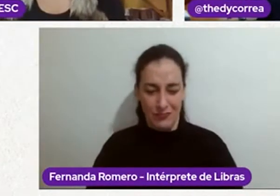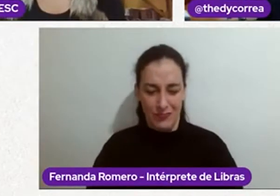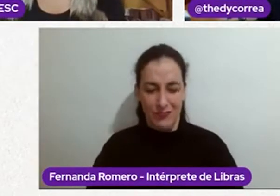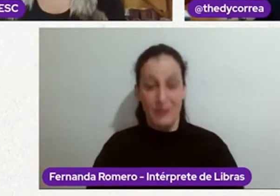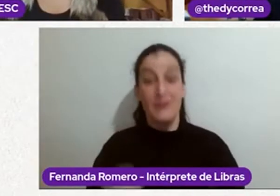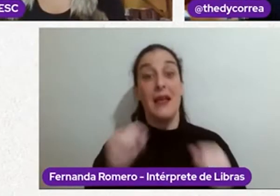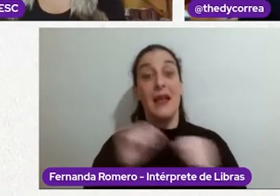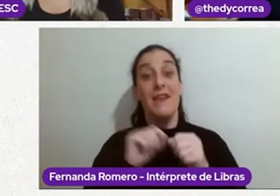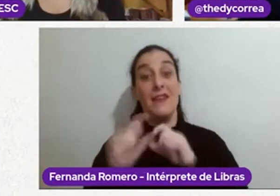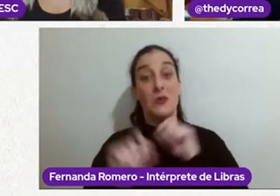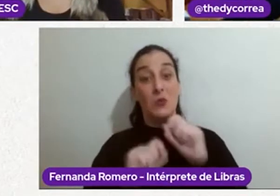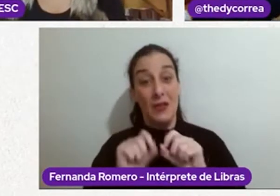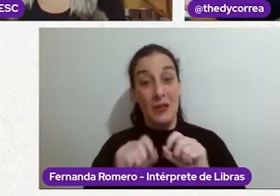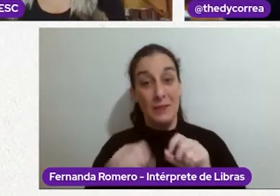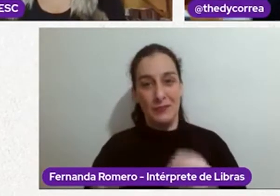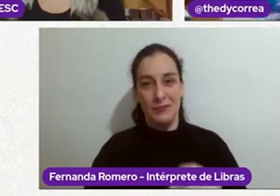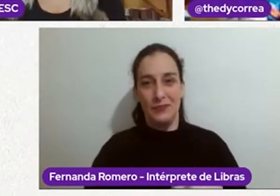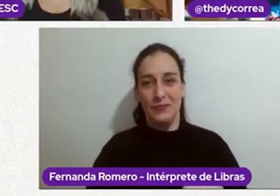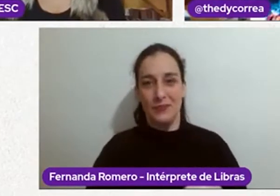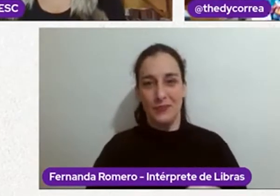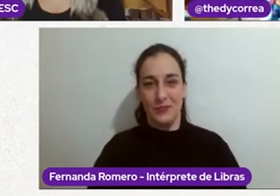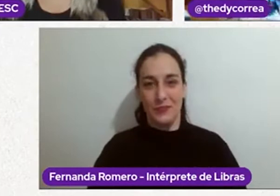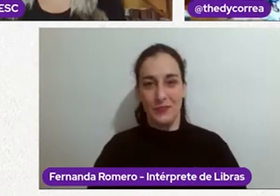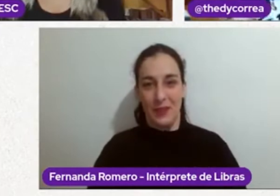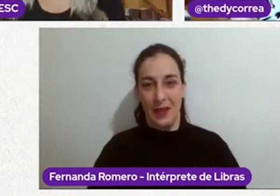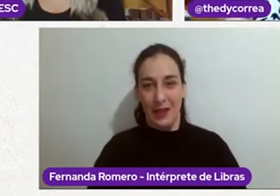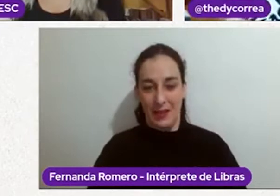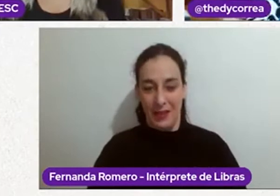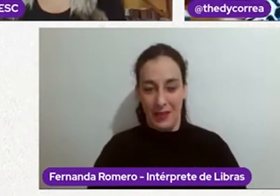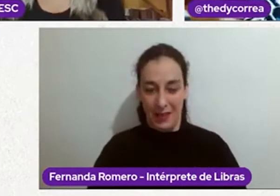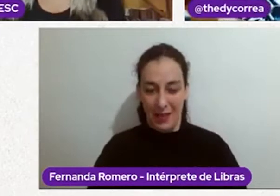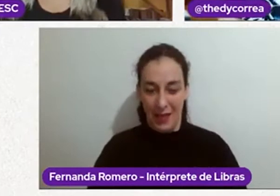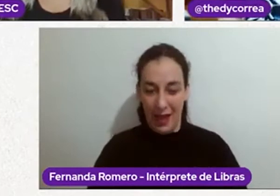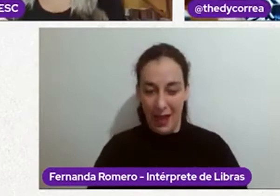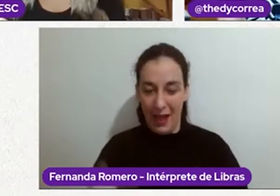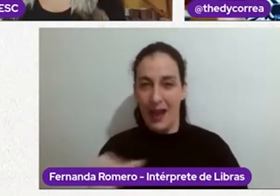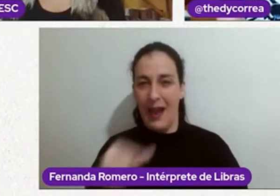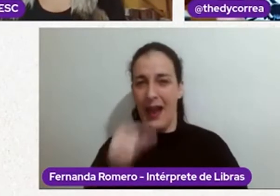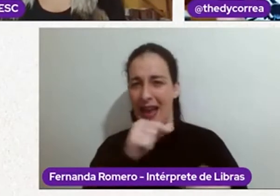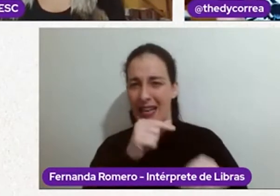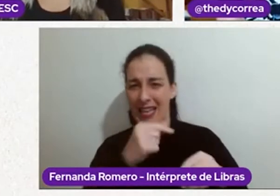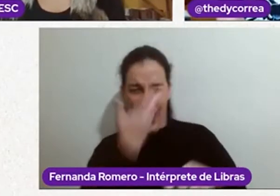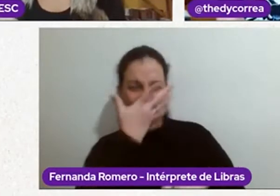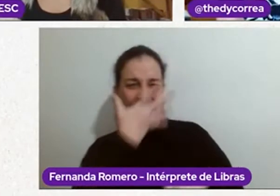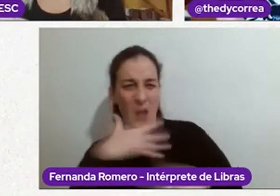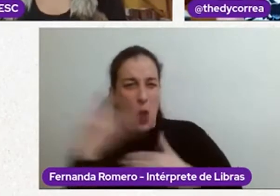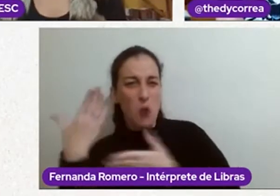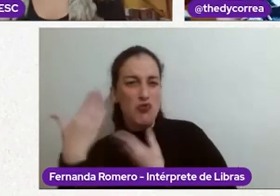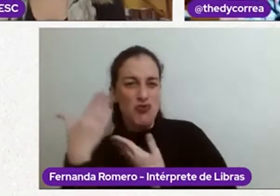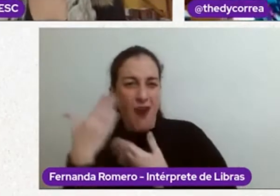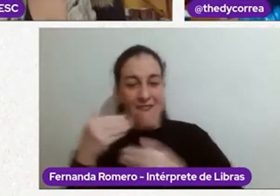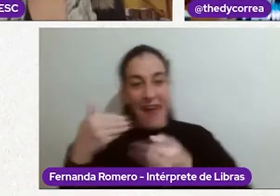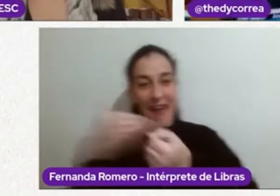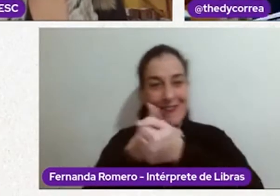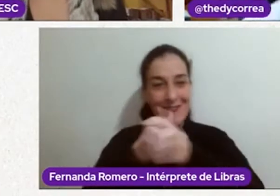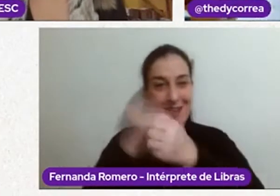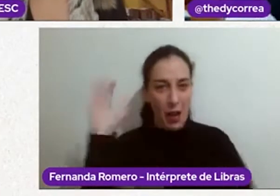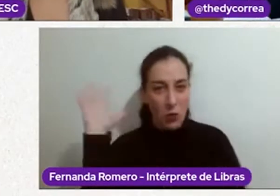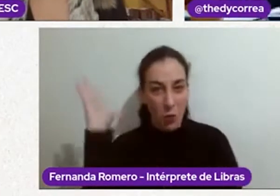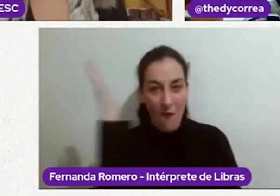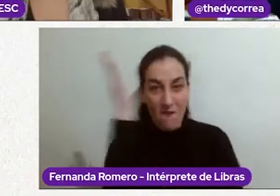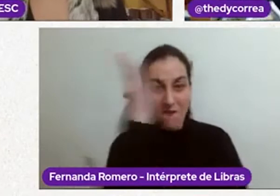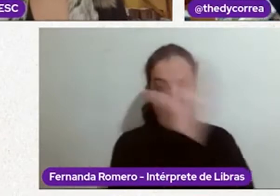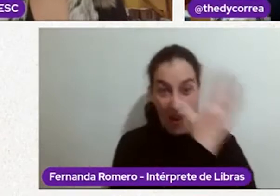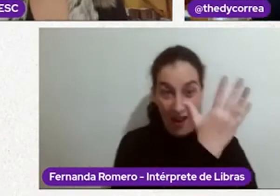cadê? Está aqui do lado. Um quadrinho infanto-juvenil, que é o Segredo da Floresta, com o Felipe Nunes, que é um